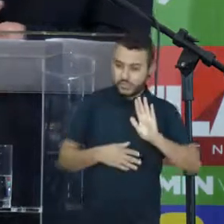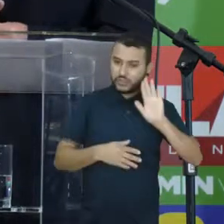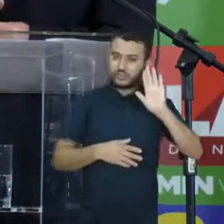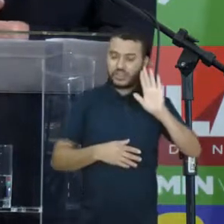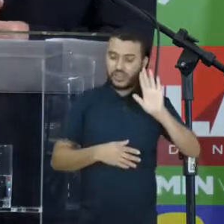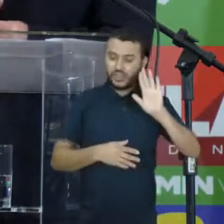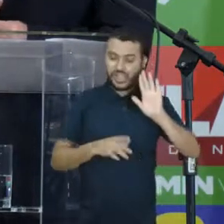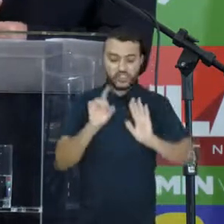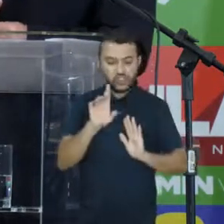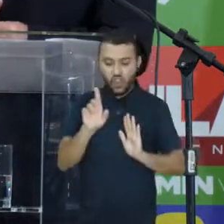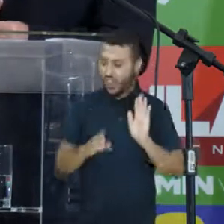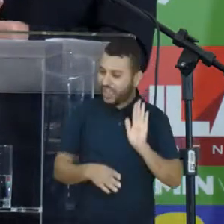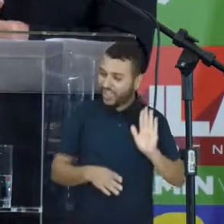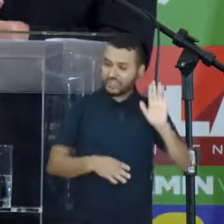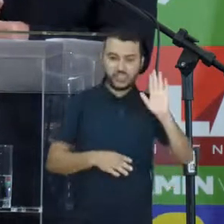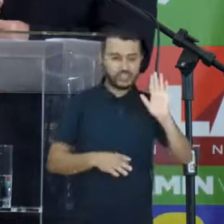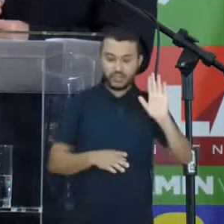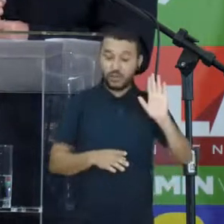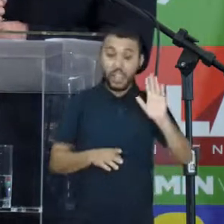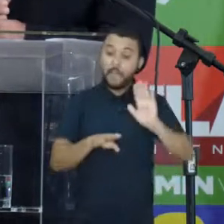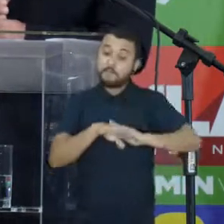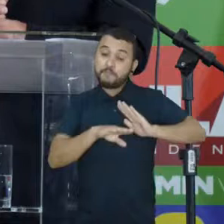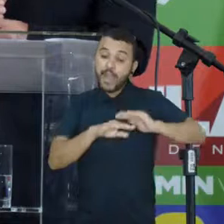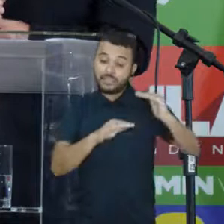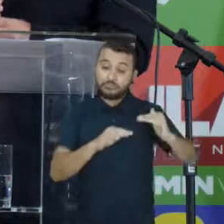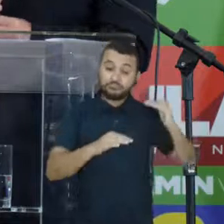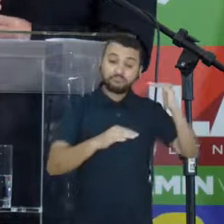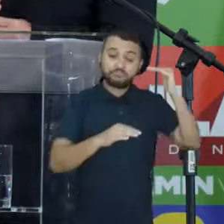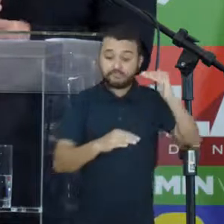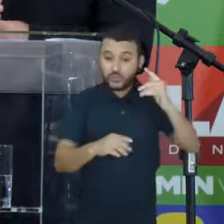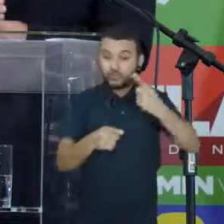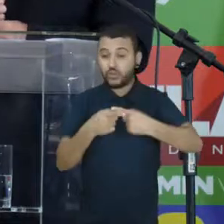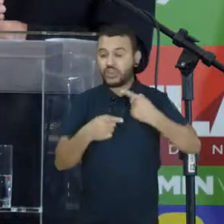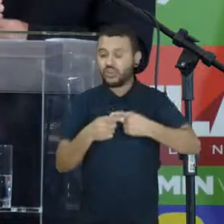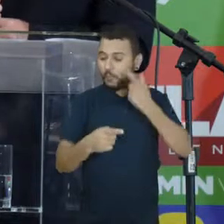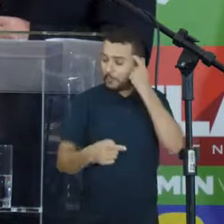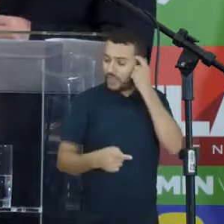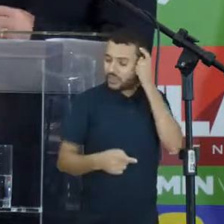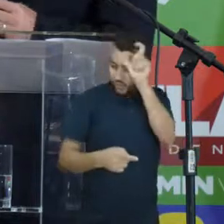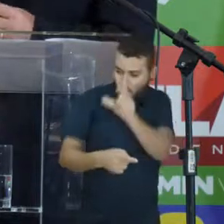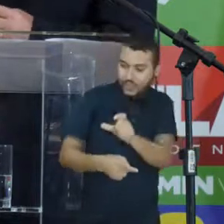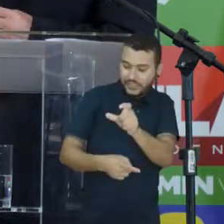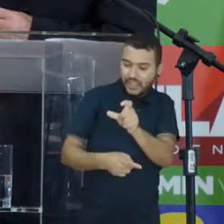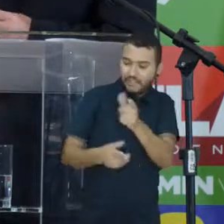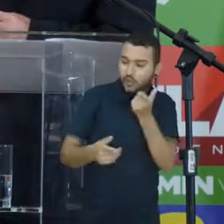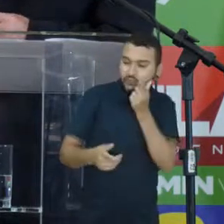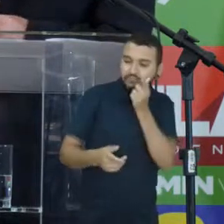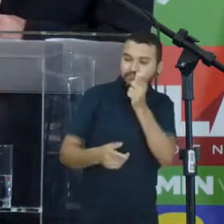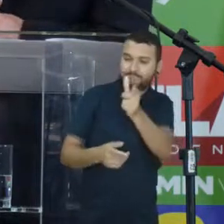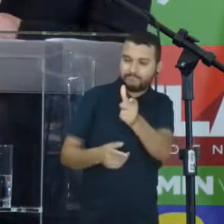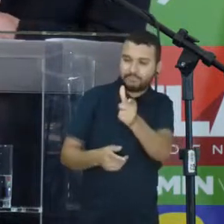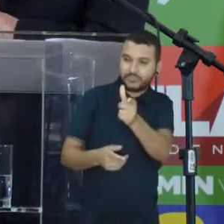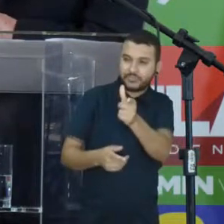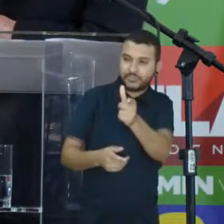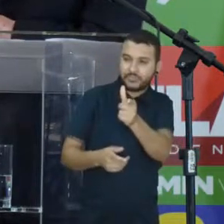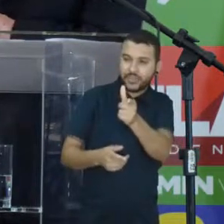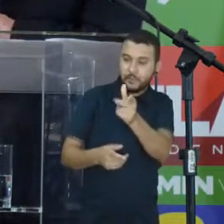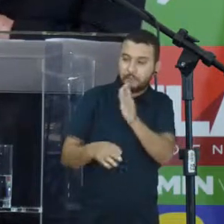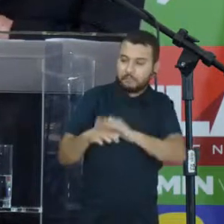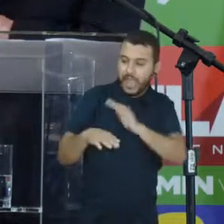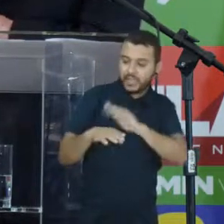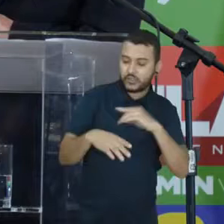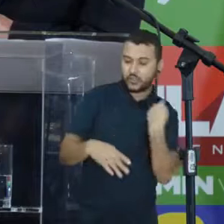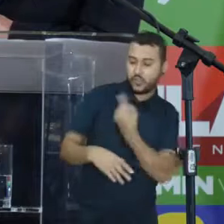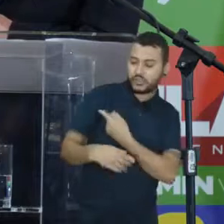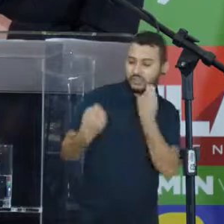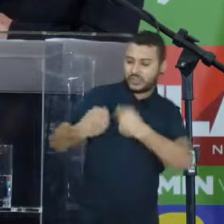candidatura. É uma decisão que eu penso que você vai levar ela ao ponto de saber que nós precisamos de você para